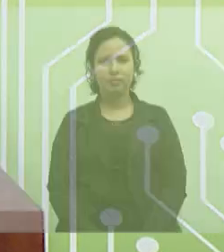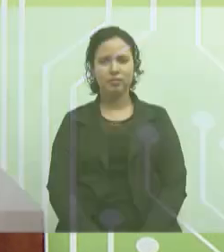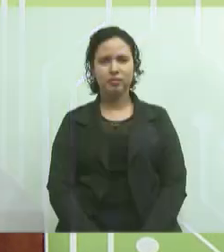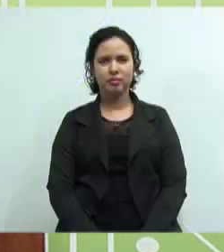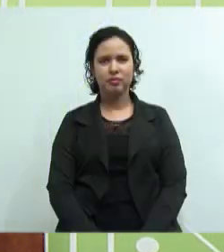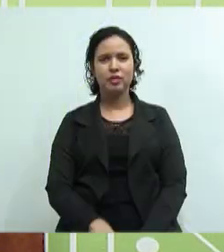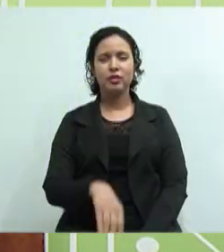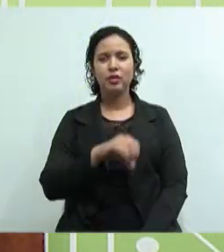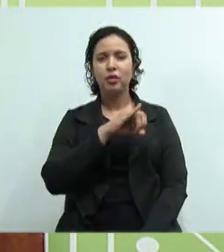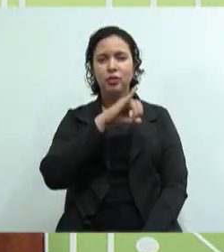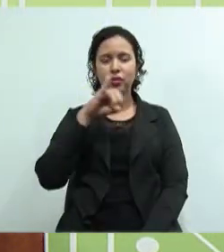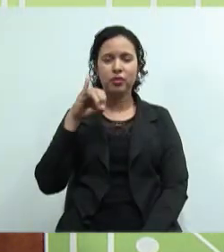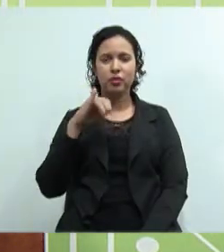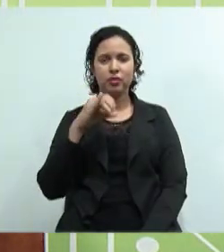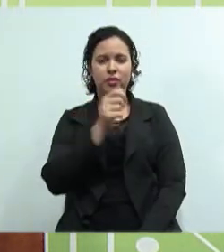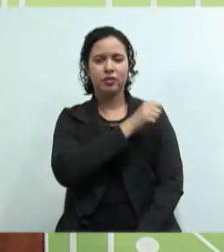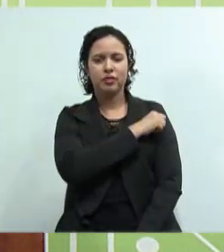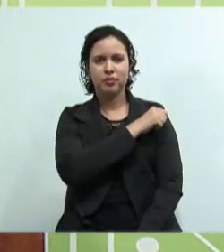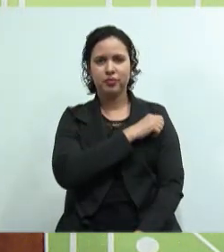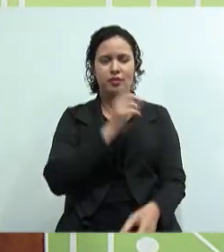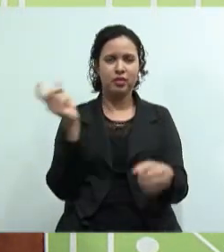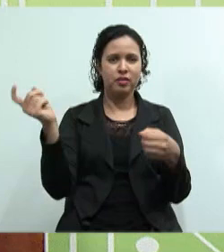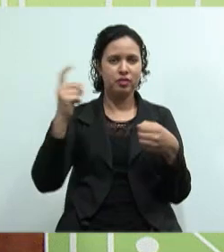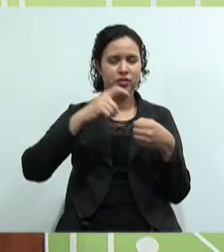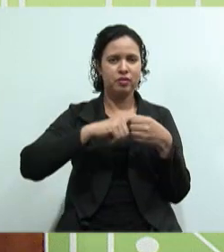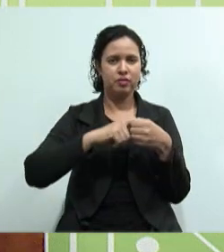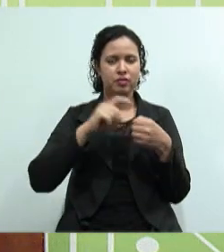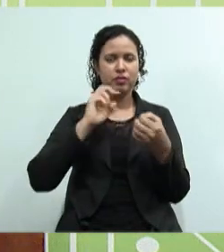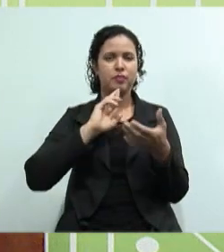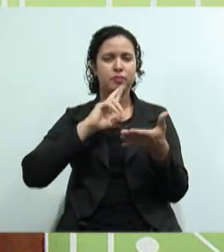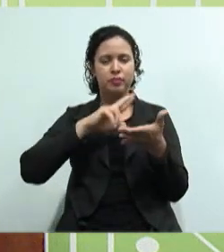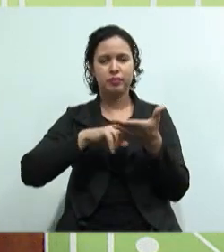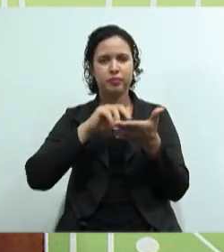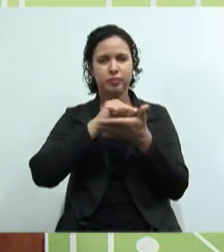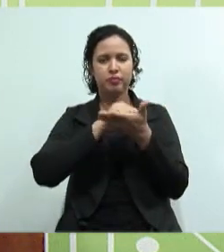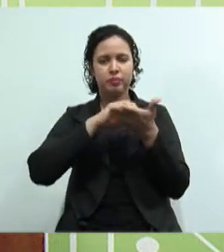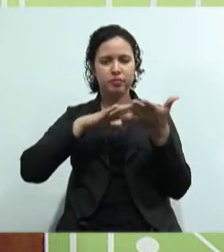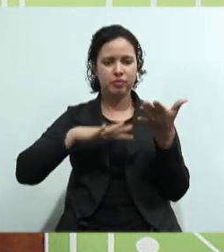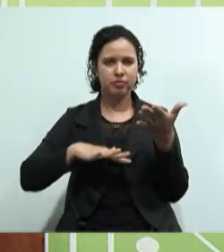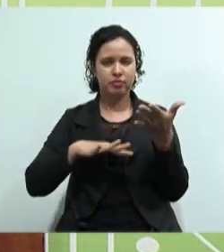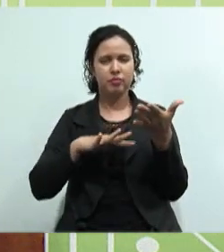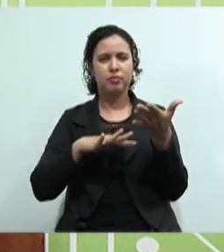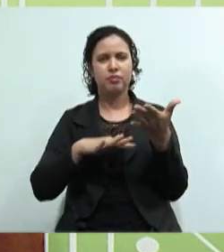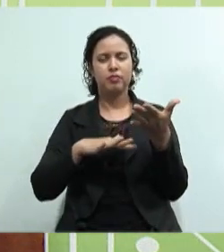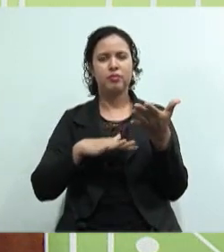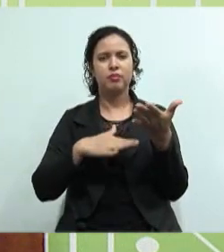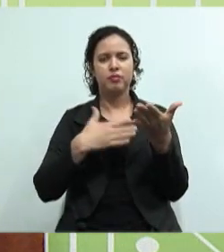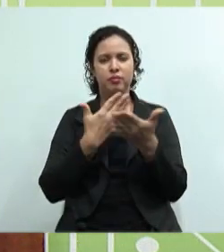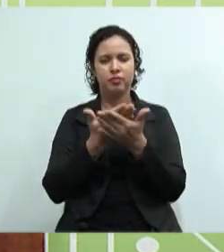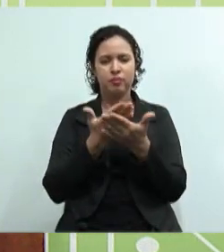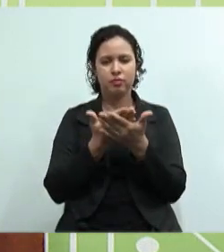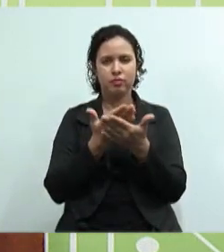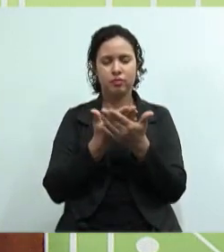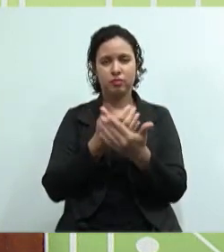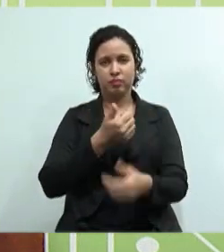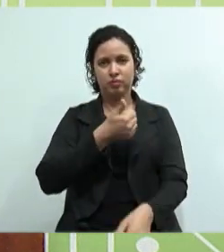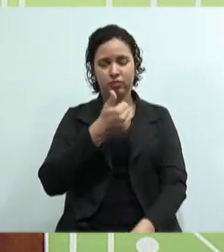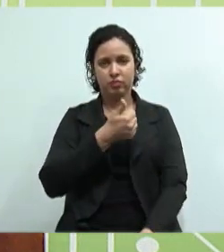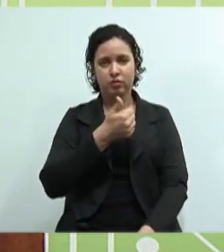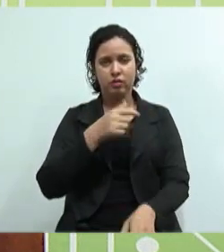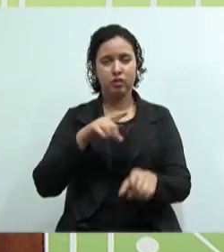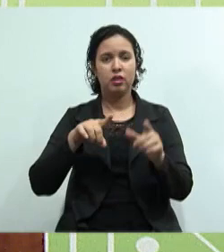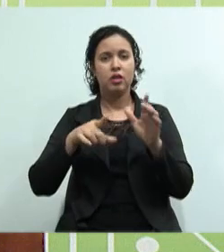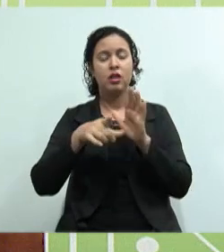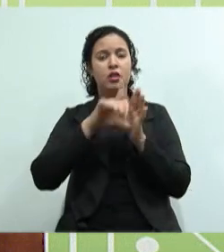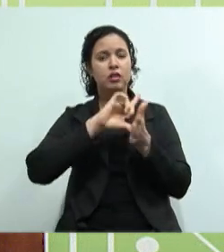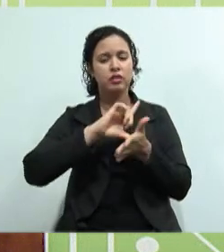Olá, alunos! Retornamos aqui para a correção da atividade da aula 1. Mas antes